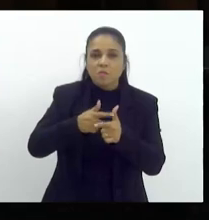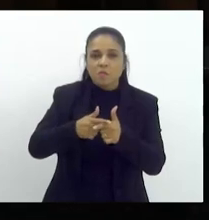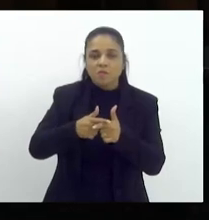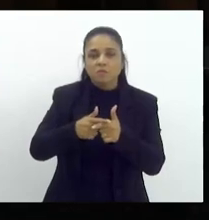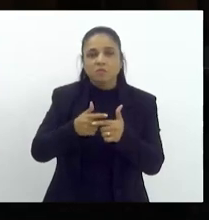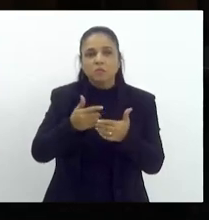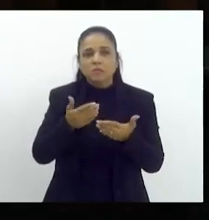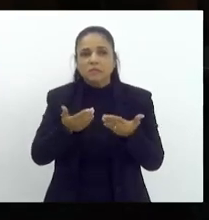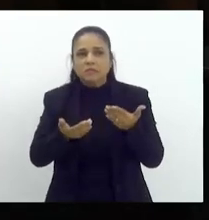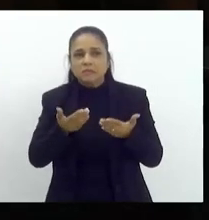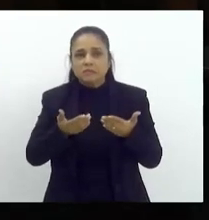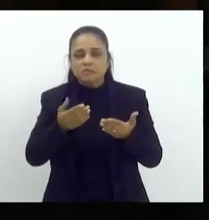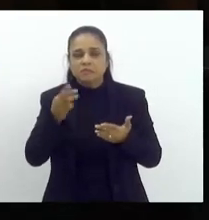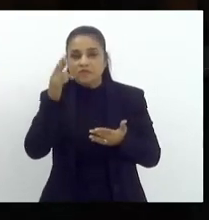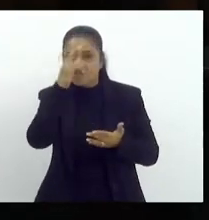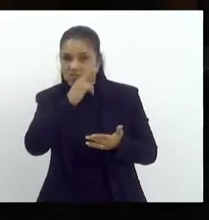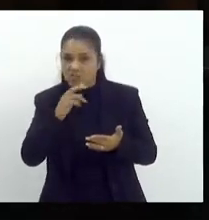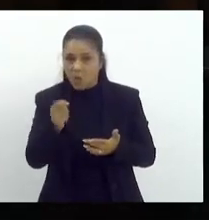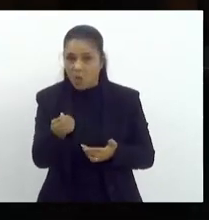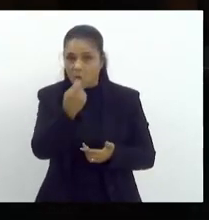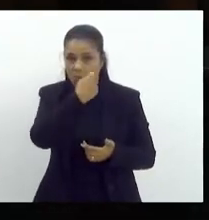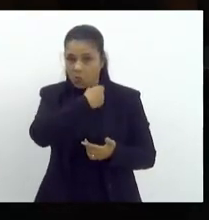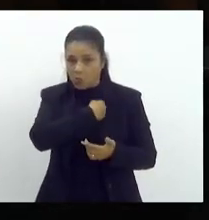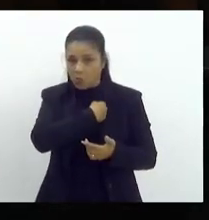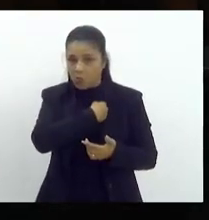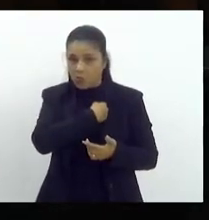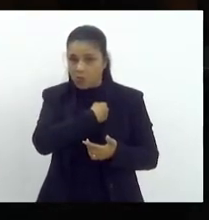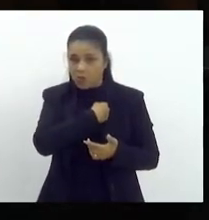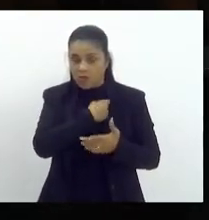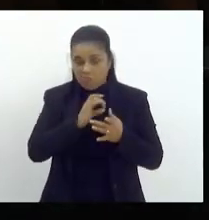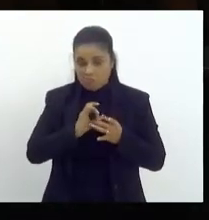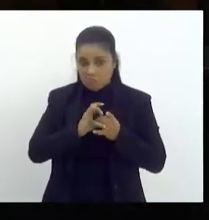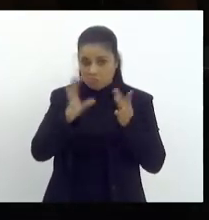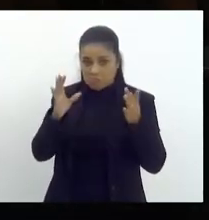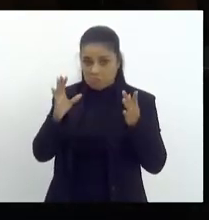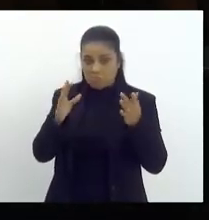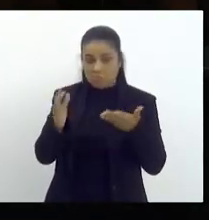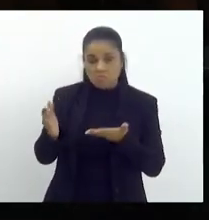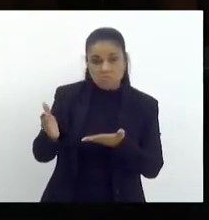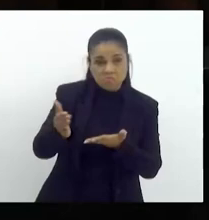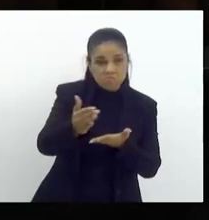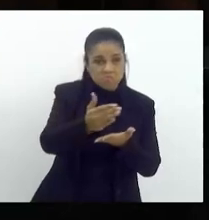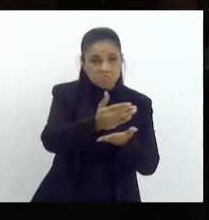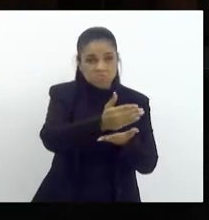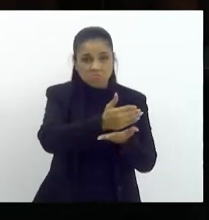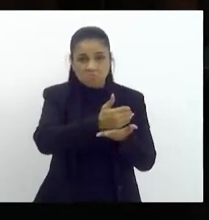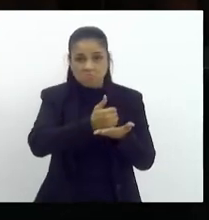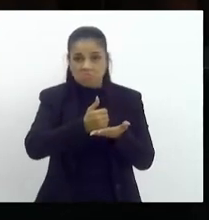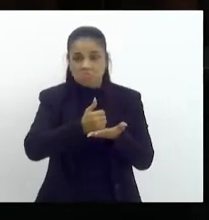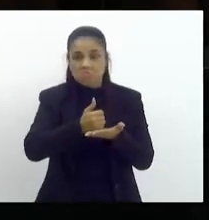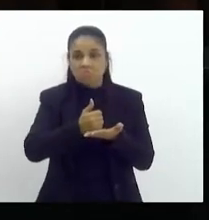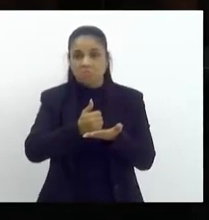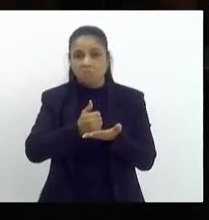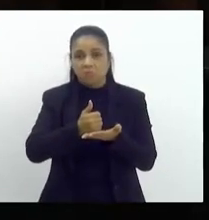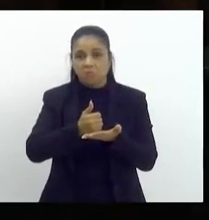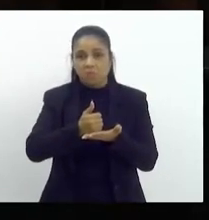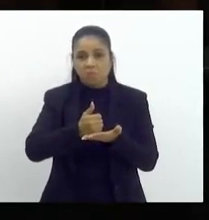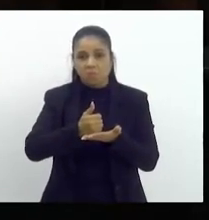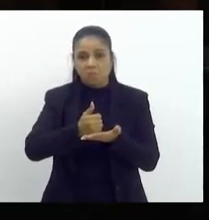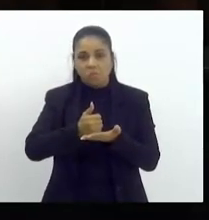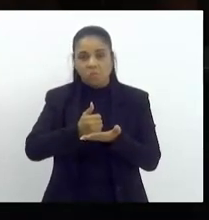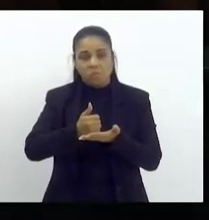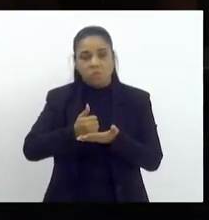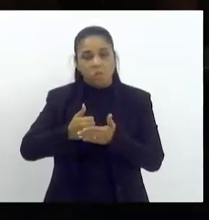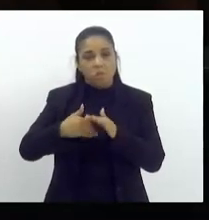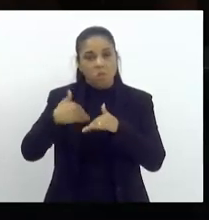fiscal no Rio de Janeiro e abre mão de arrecadar muitos recursos e uma ordem cada vez mais